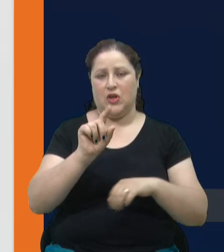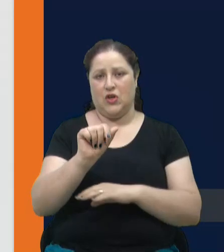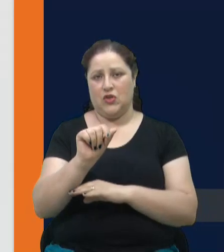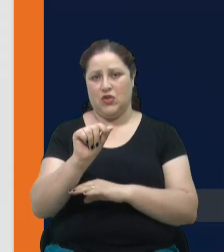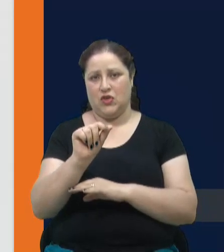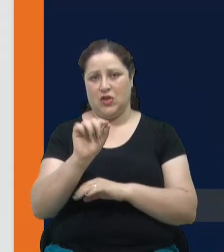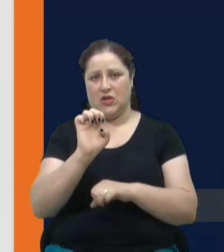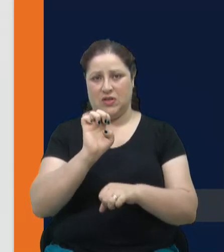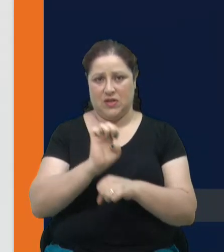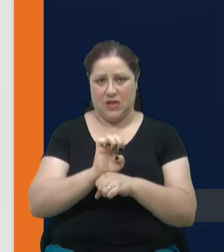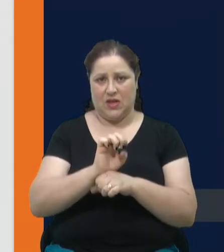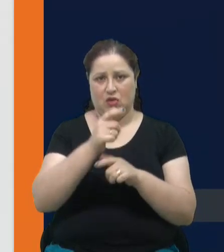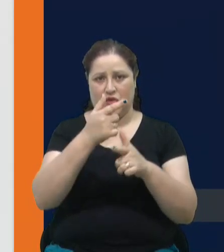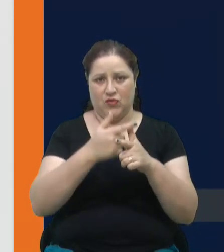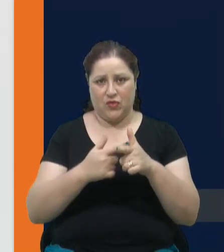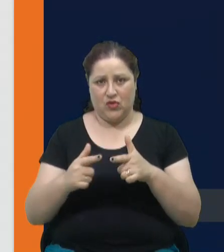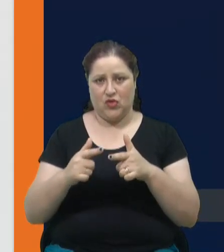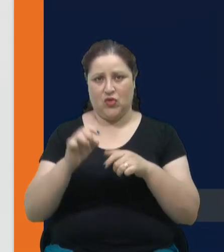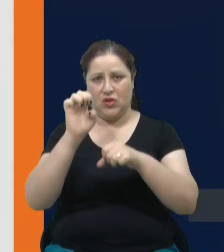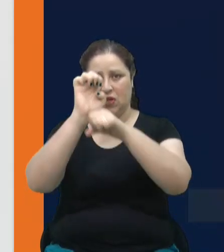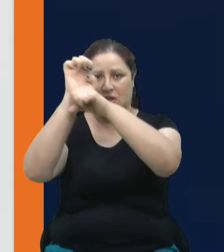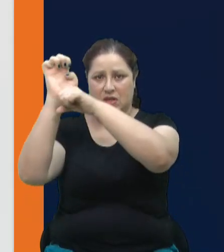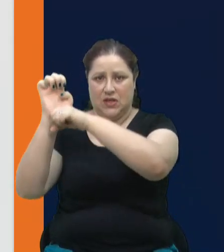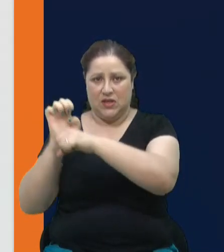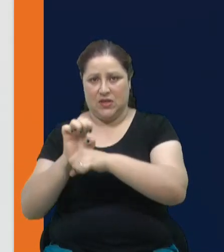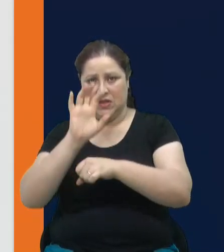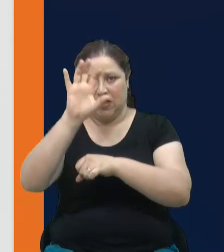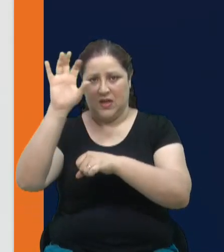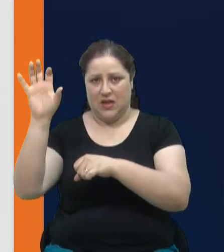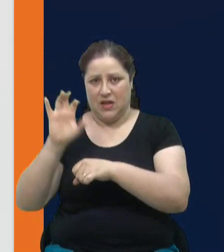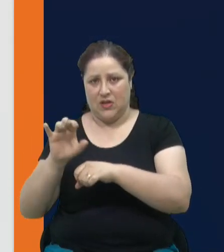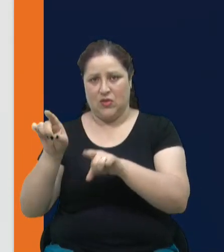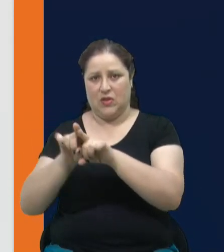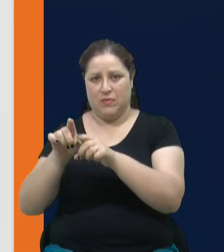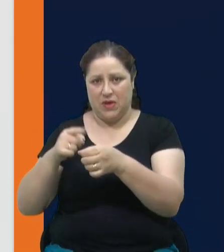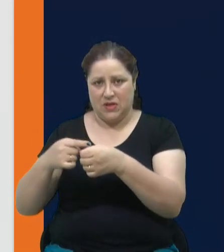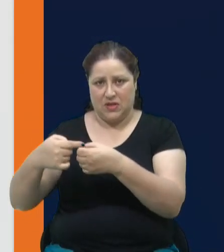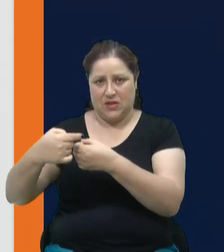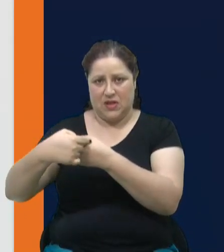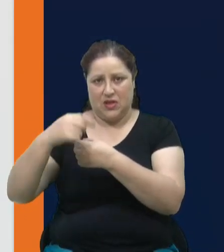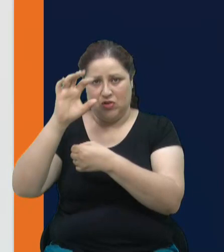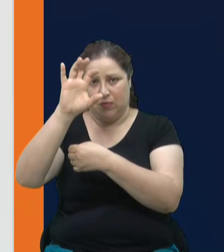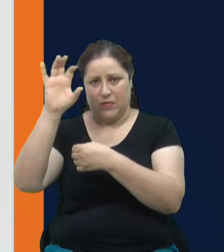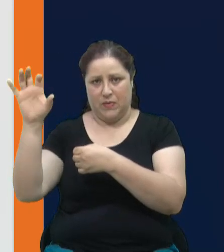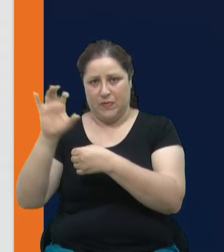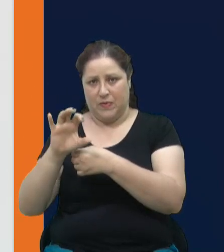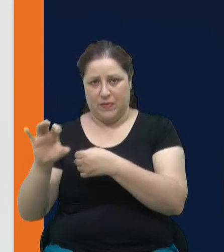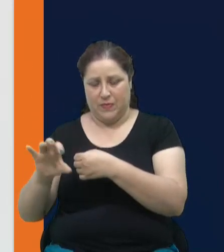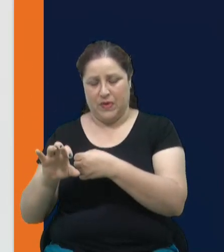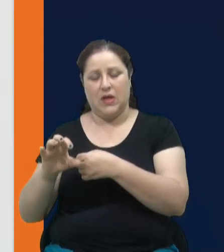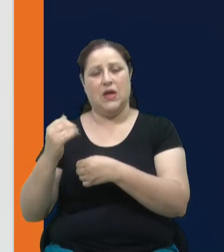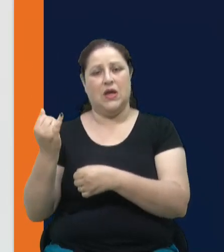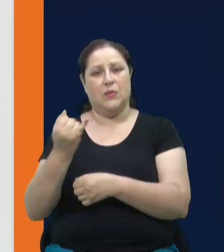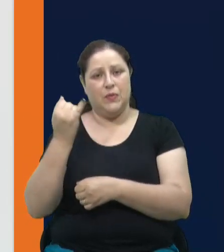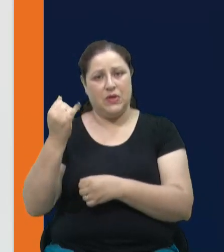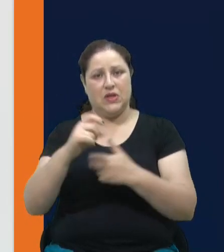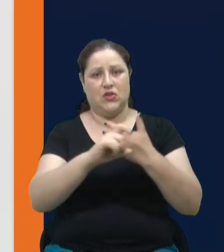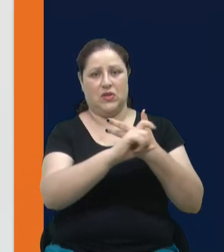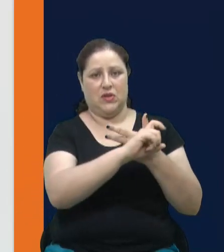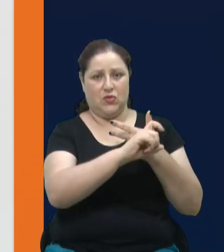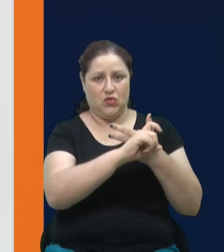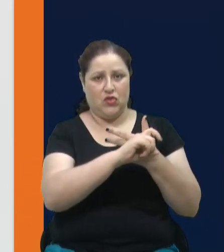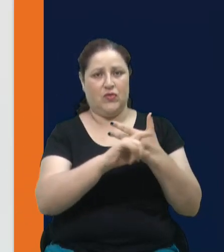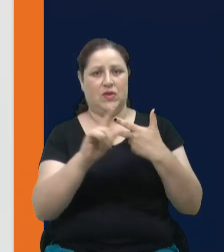os estados e municípios. O que está transitando agora, senhoras e senhores? É importante que o poder executivo